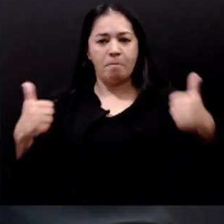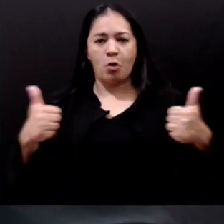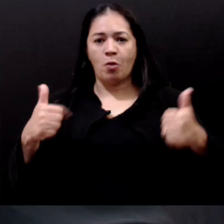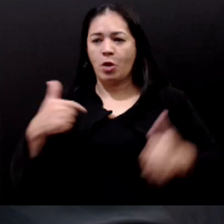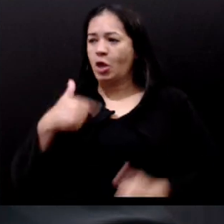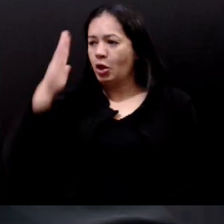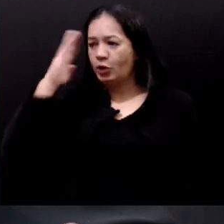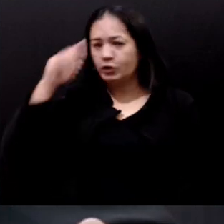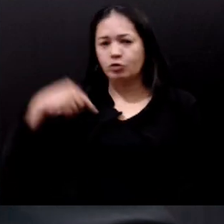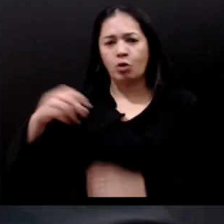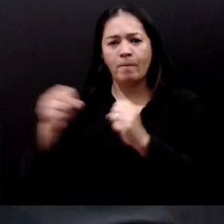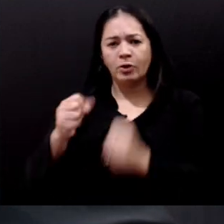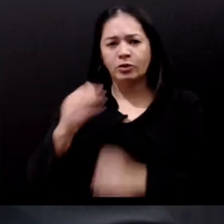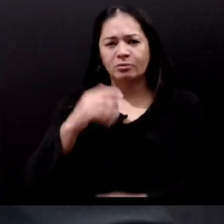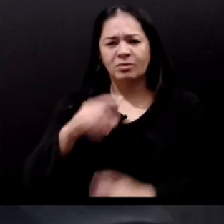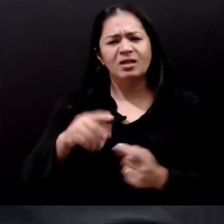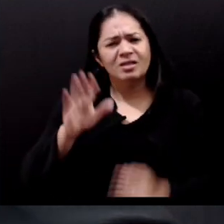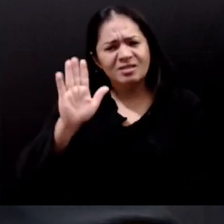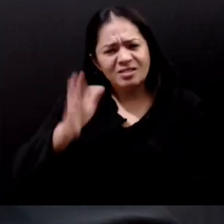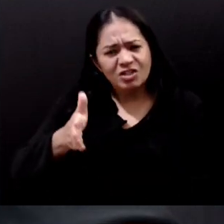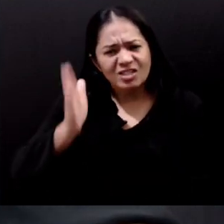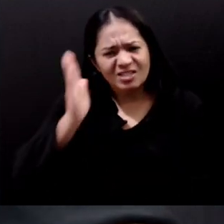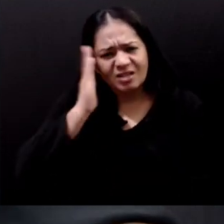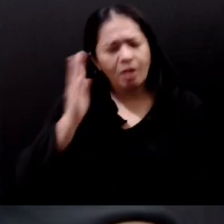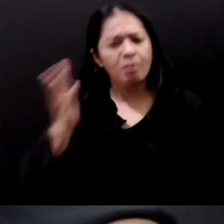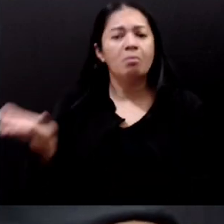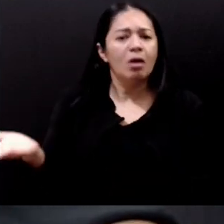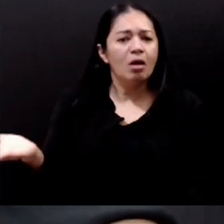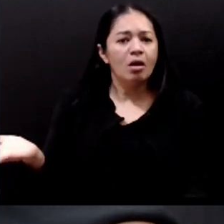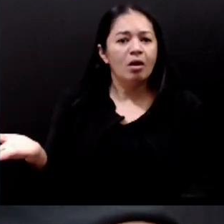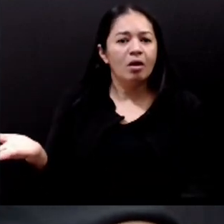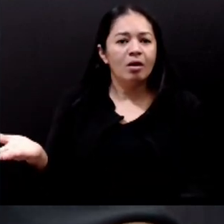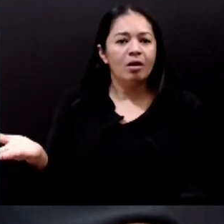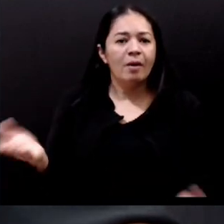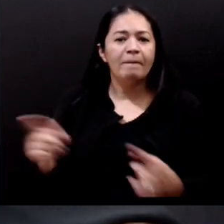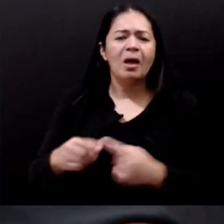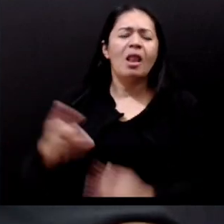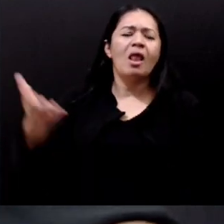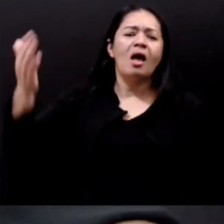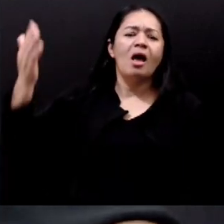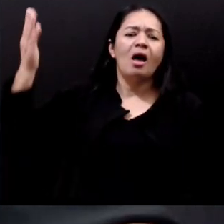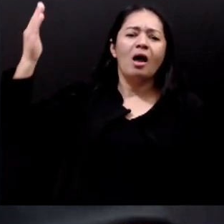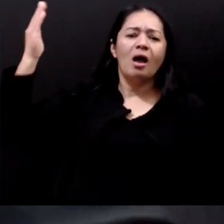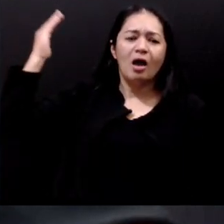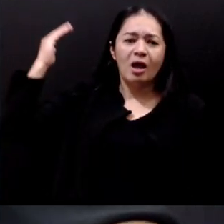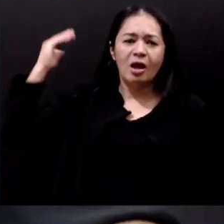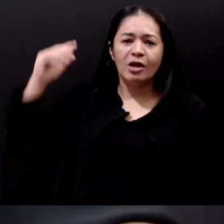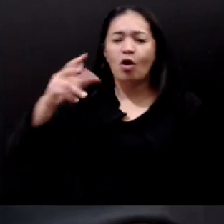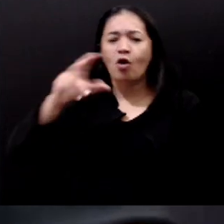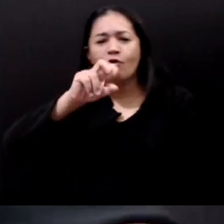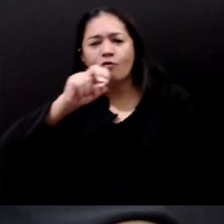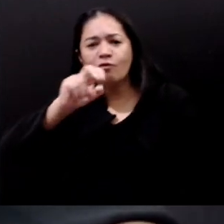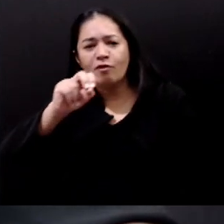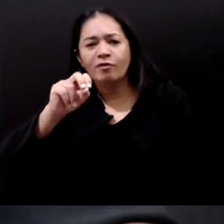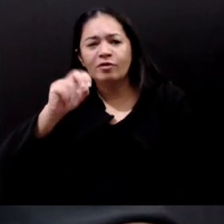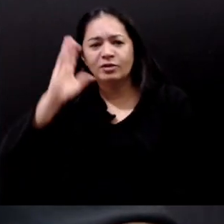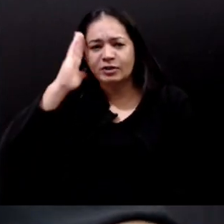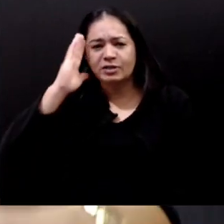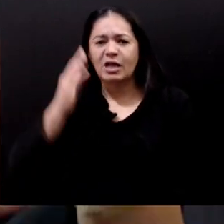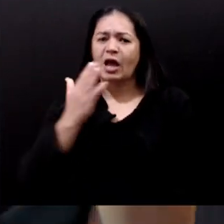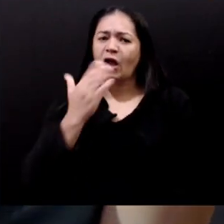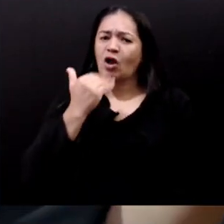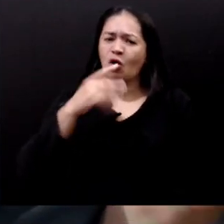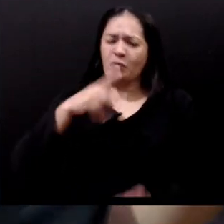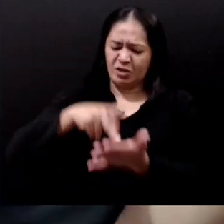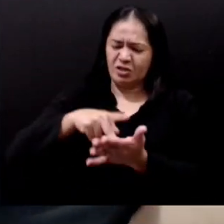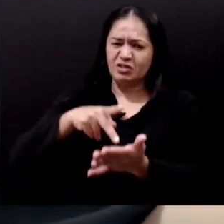sabe mesmo? Será que quem estava certo não eram nossos avós, nossos bisavós lá atrás, que se alimentavam de comida de verdade, de arroz,